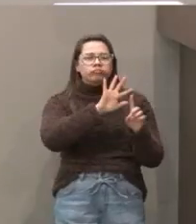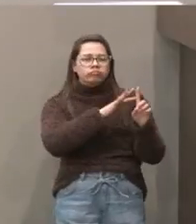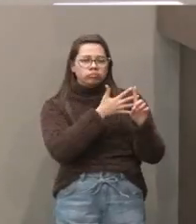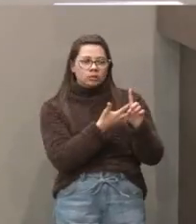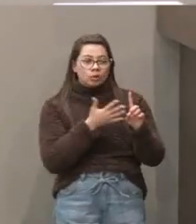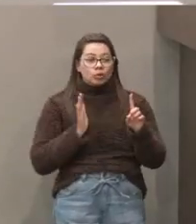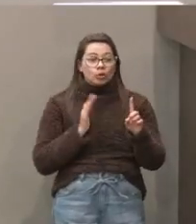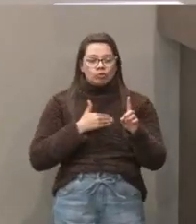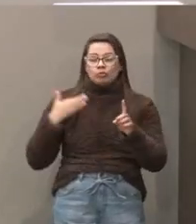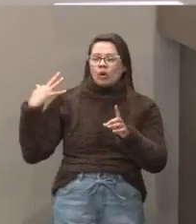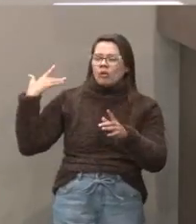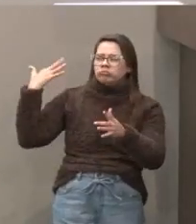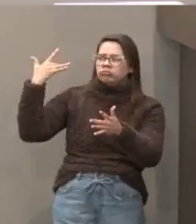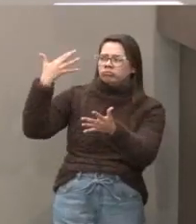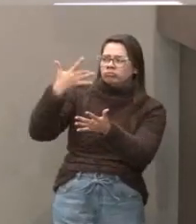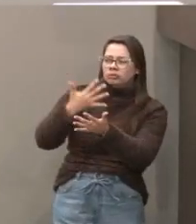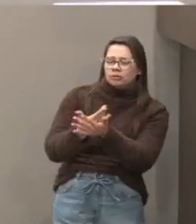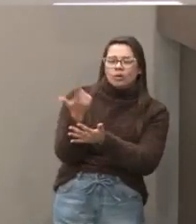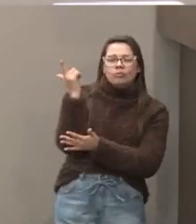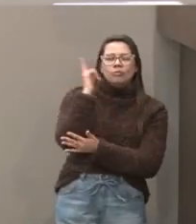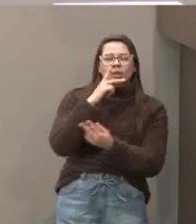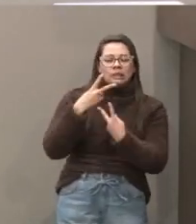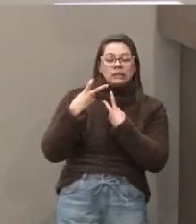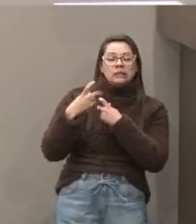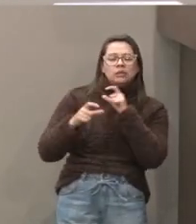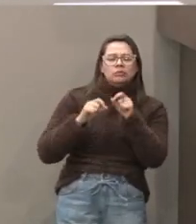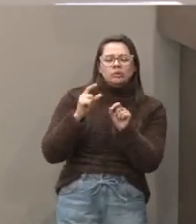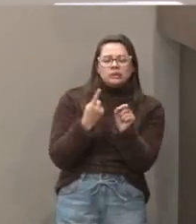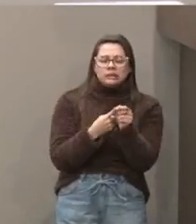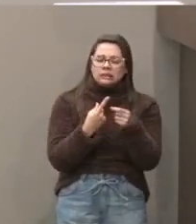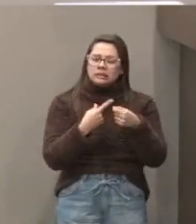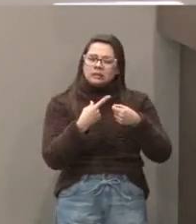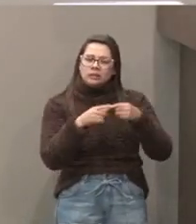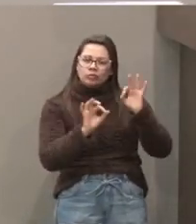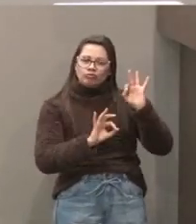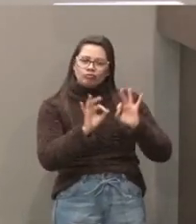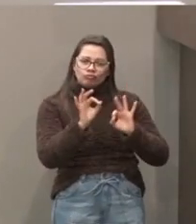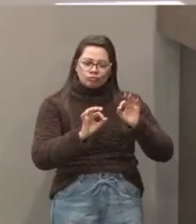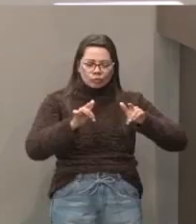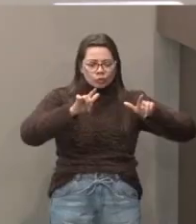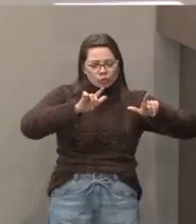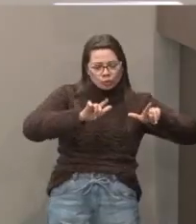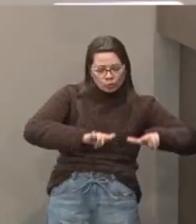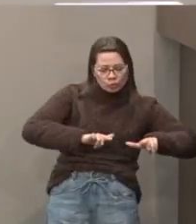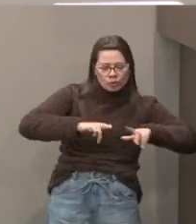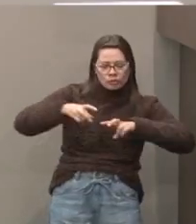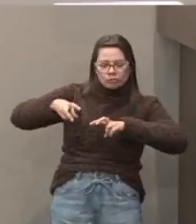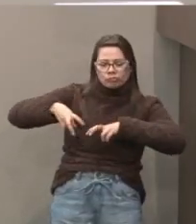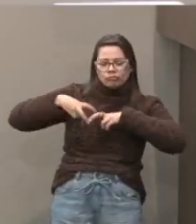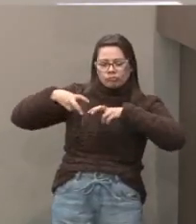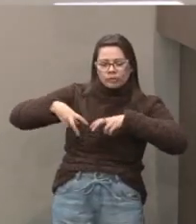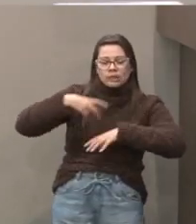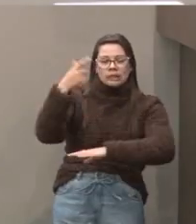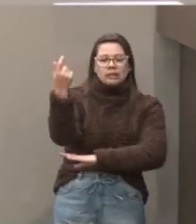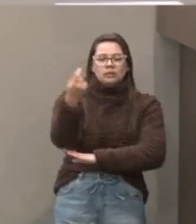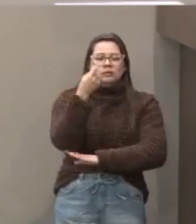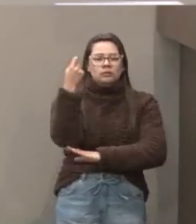nossa história, é reconhecer que essa cidade, localizada no interior do Rio Grande do